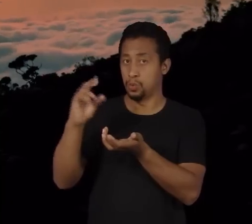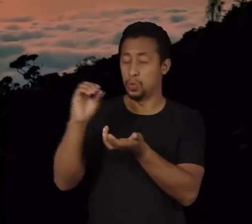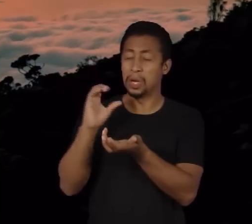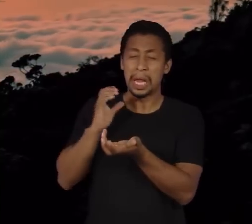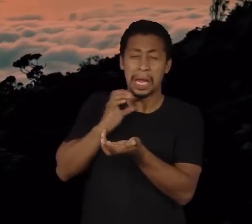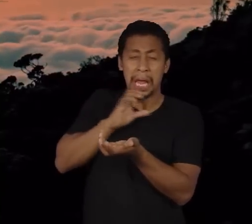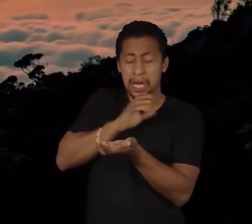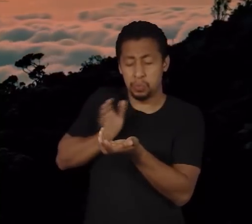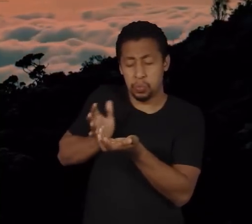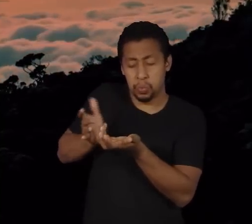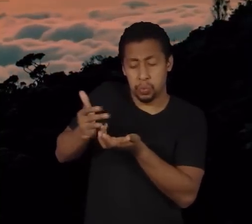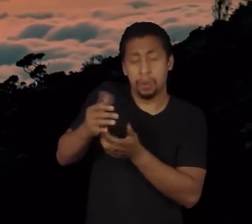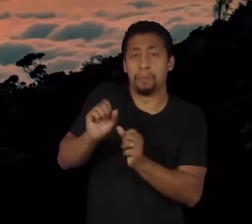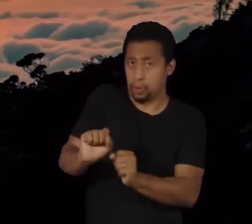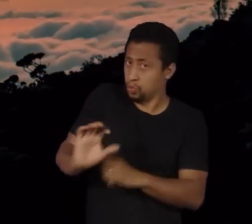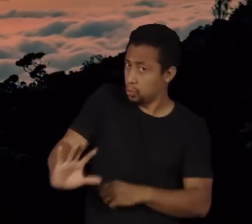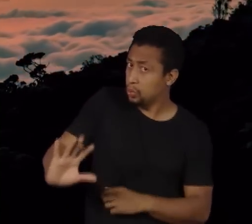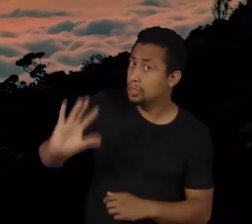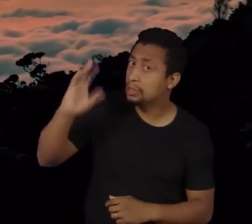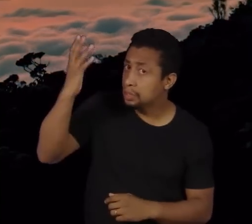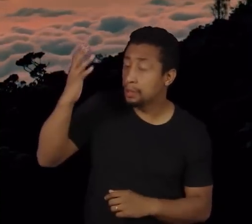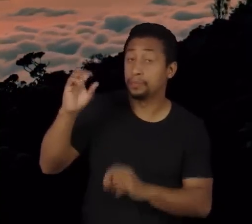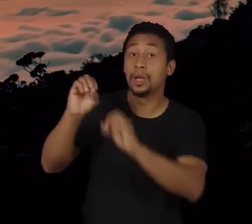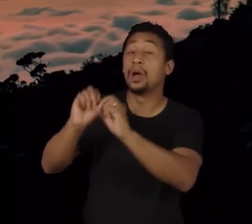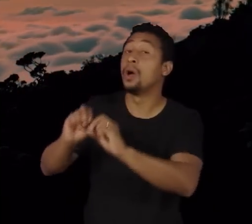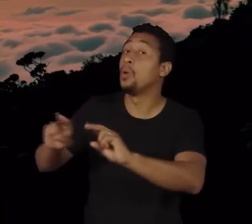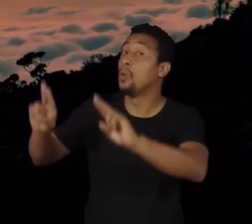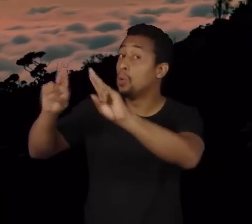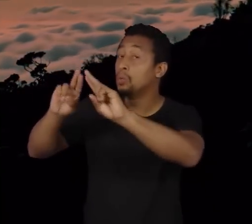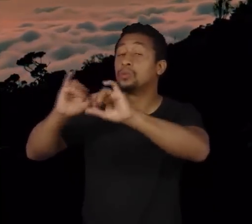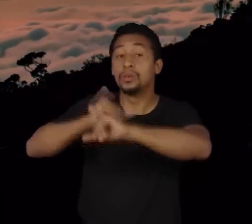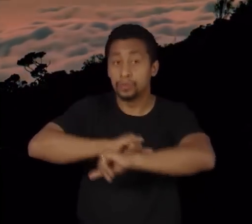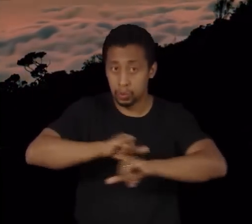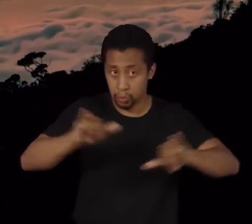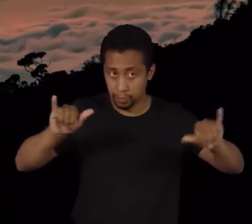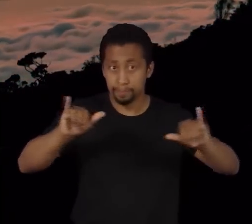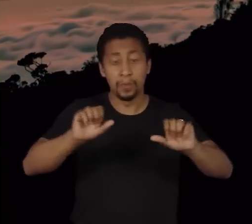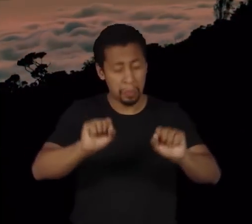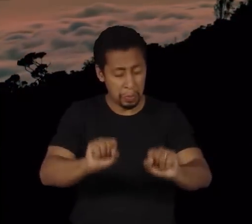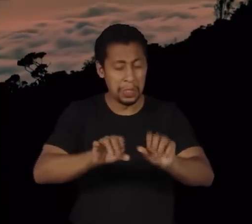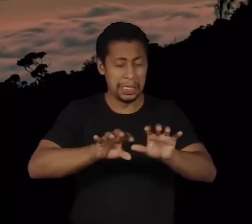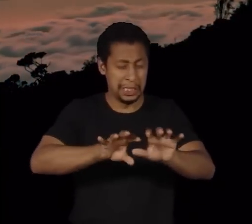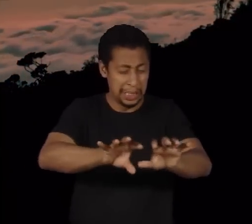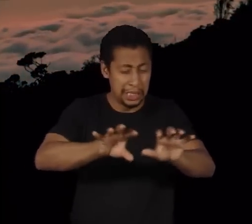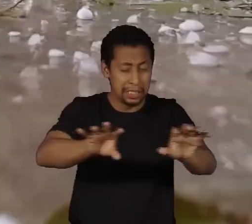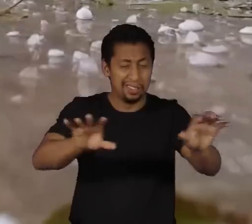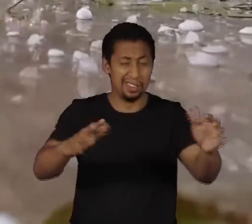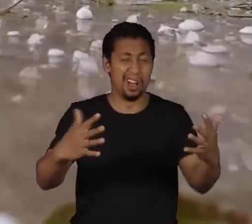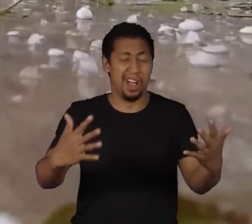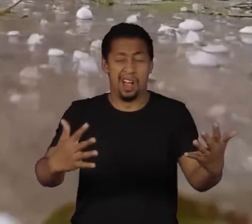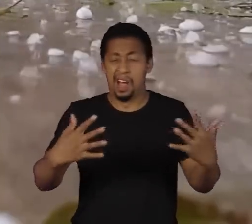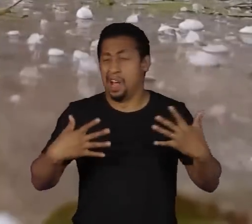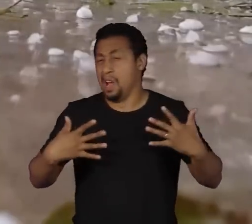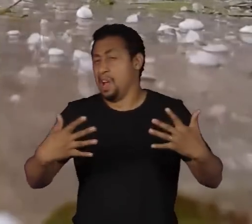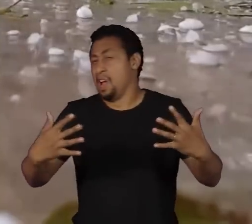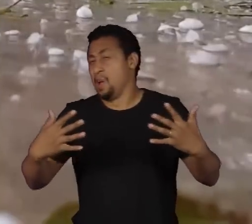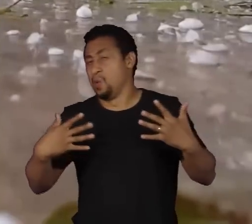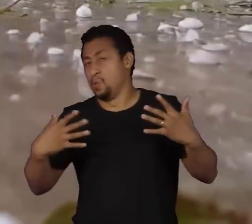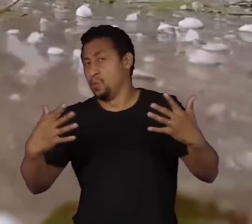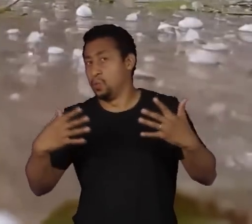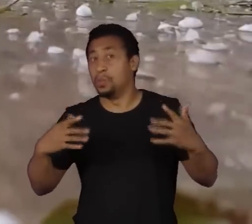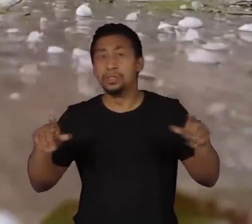Organização Meteorológica Mundial, se confirmado, o fenômeno deve provocar uma grande onda de calor e outros